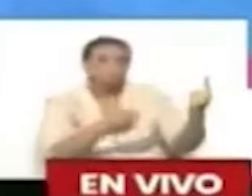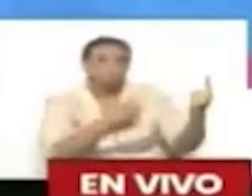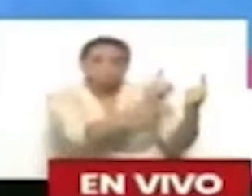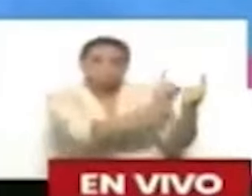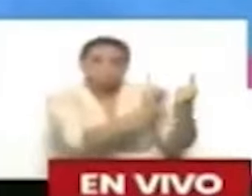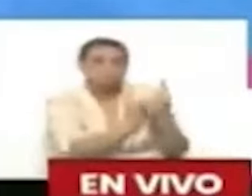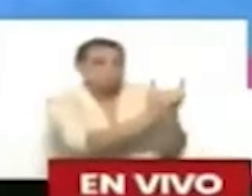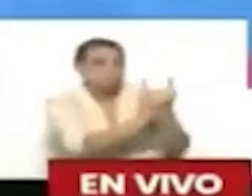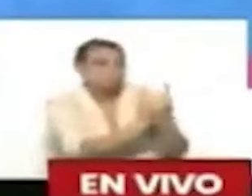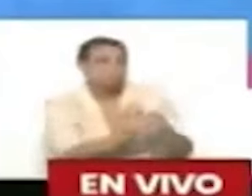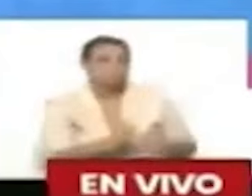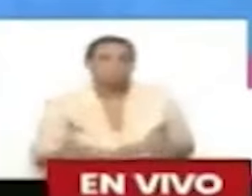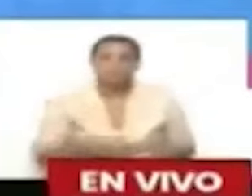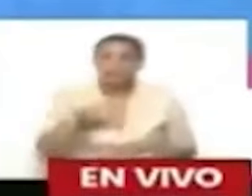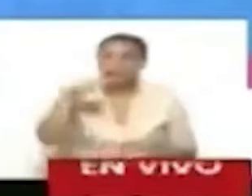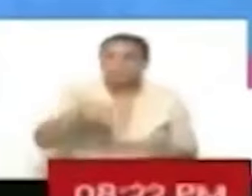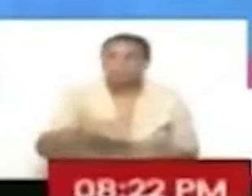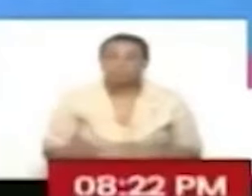Gu